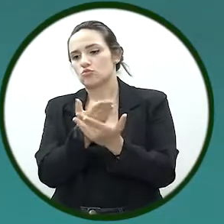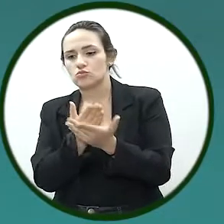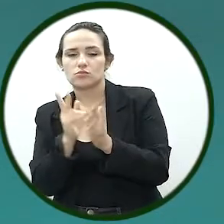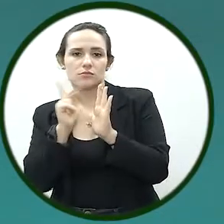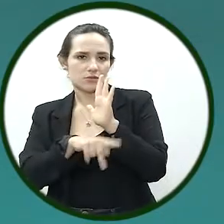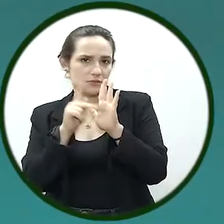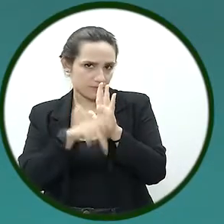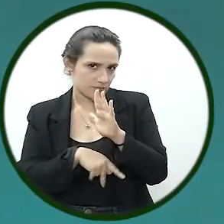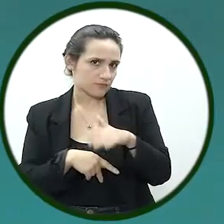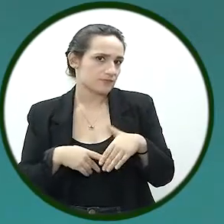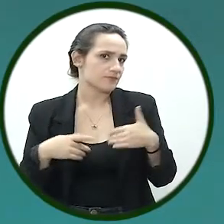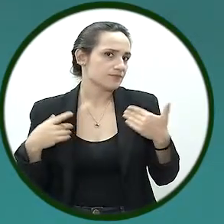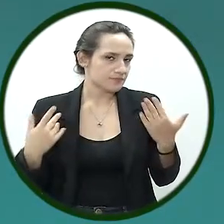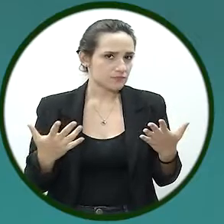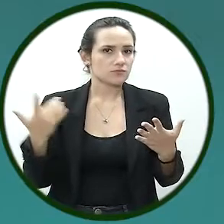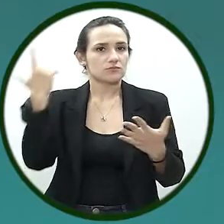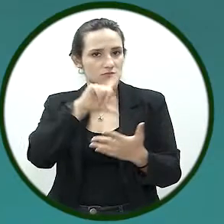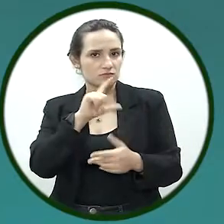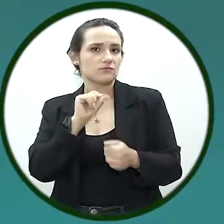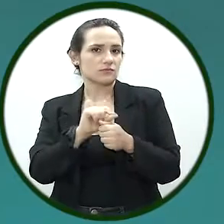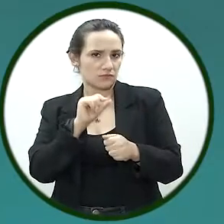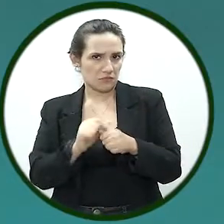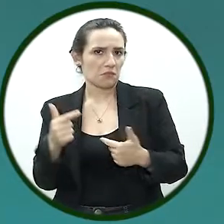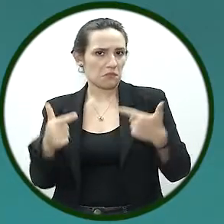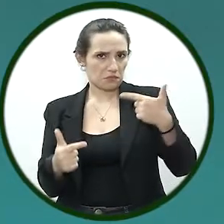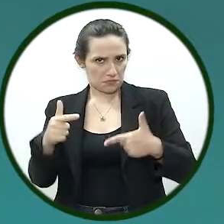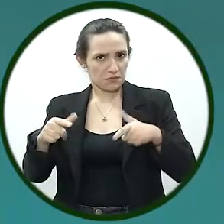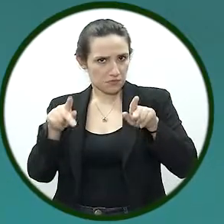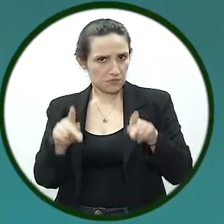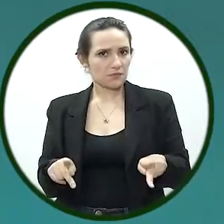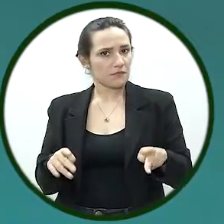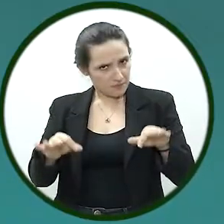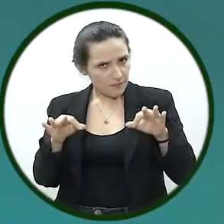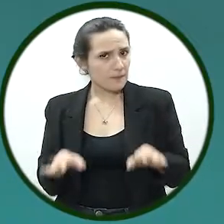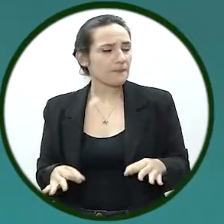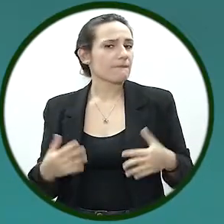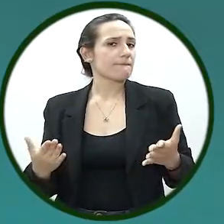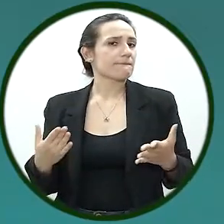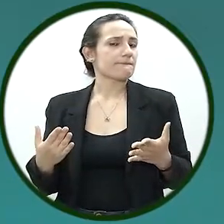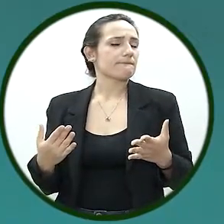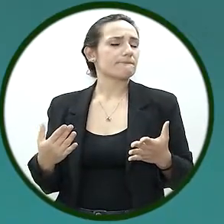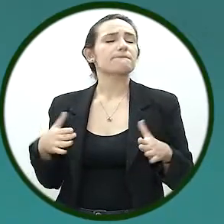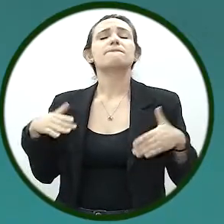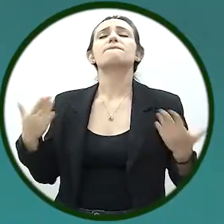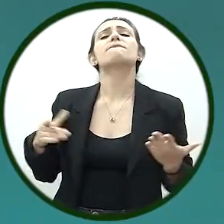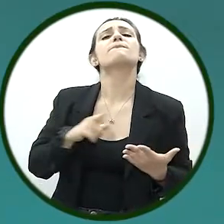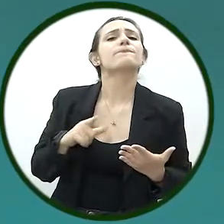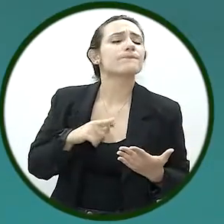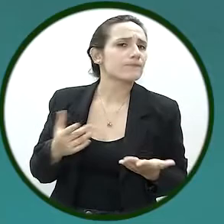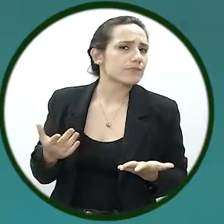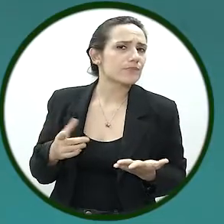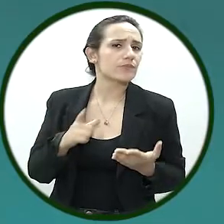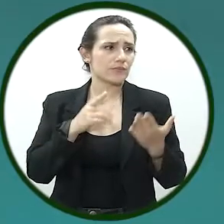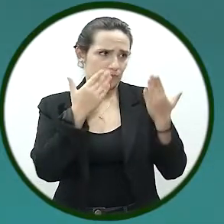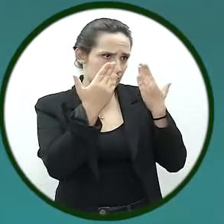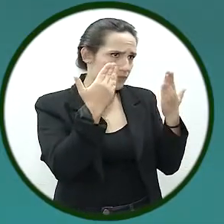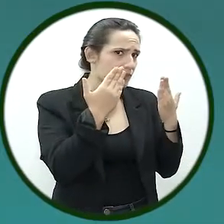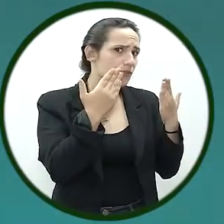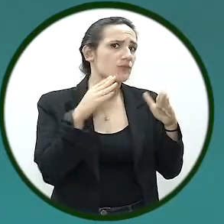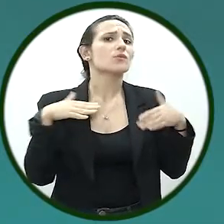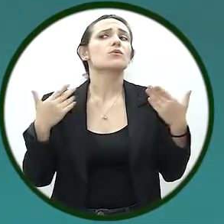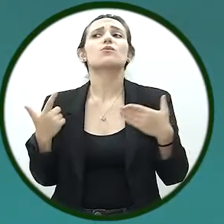política pública de combate à violência de forma geral, entendida de forma ampla, né? Além da psicologia, quais são as